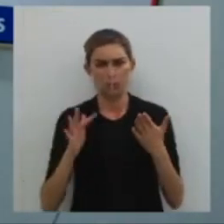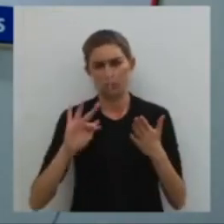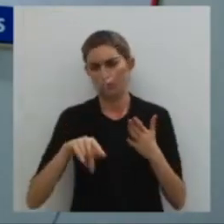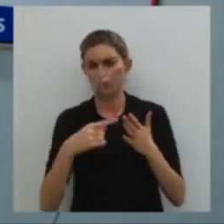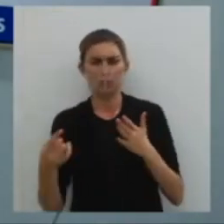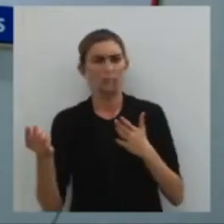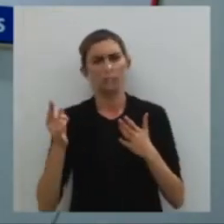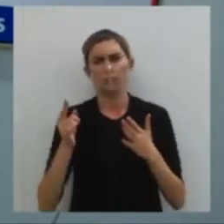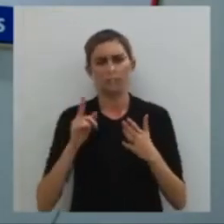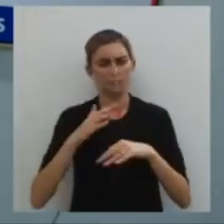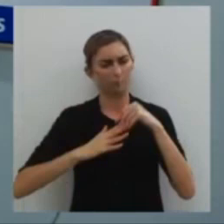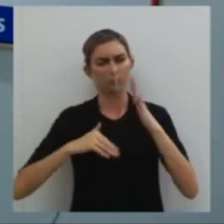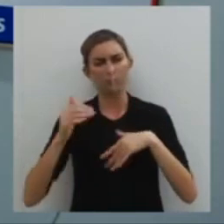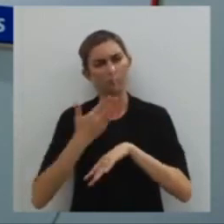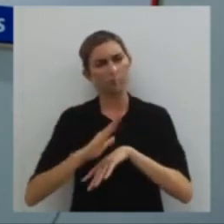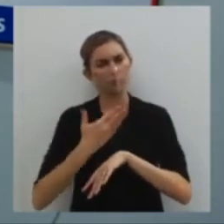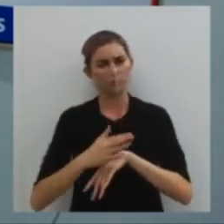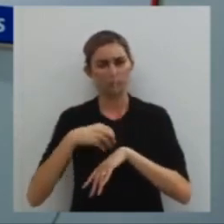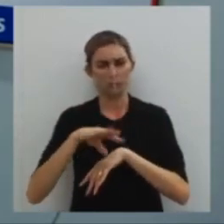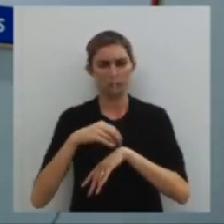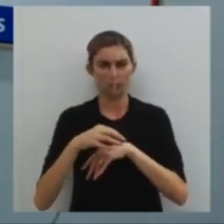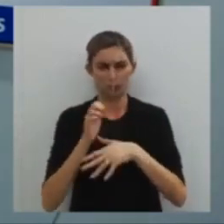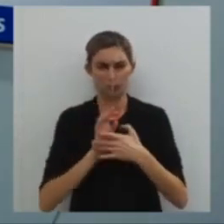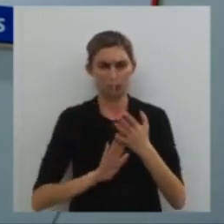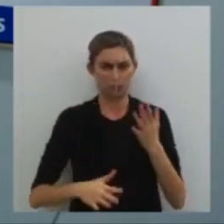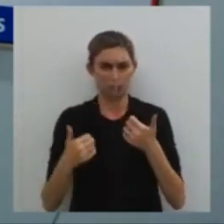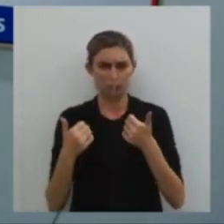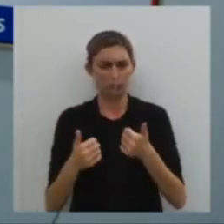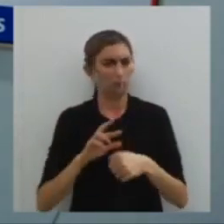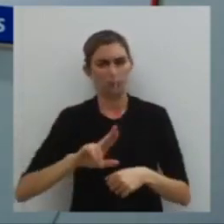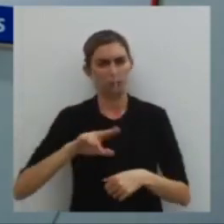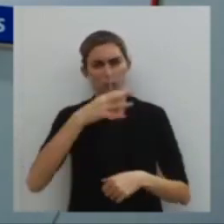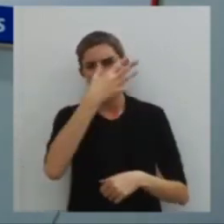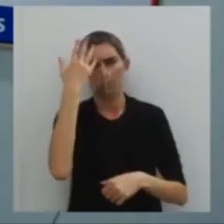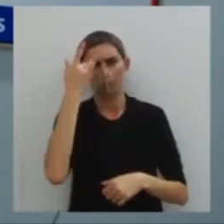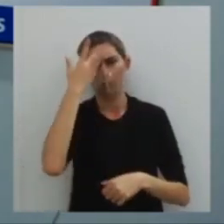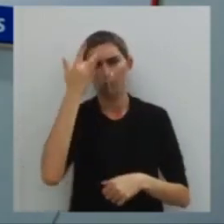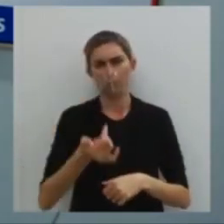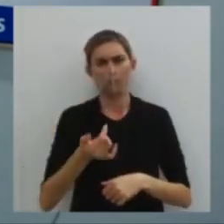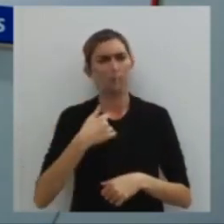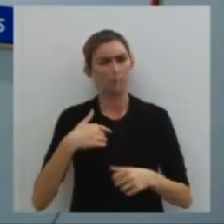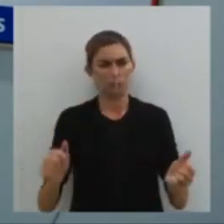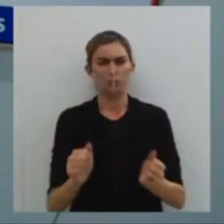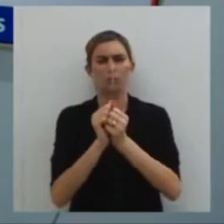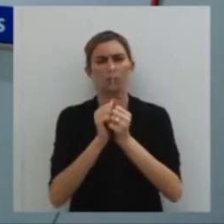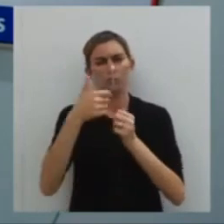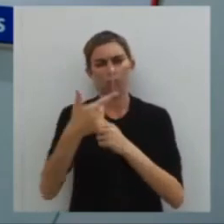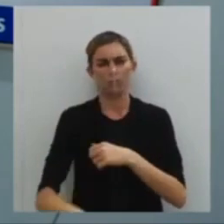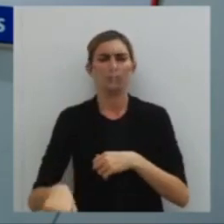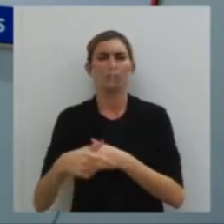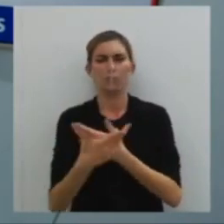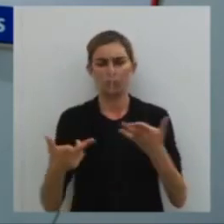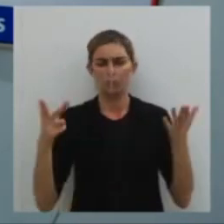funções. E vamos praticar e vamos colocar exercício, tá certo? Então não esquece, amanhã a gente tá junto aqui novamente